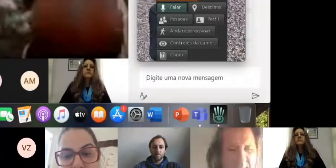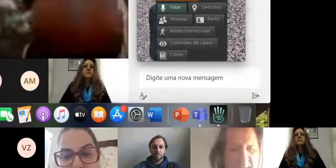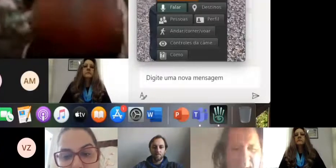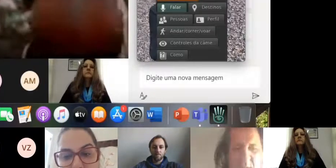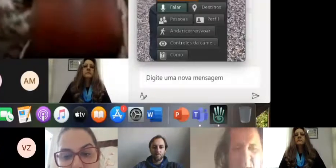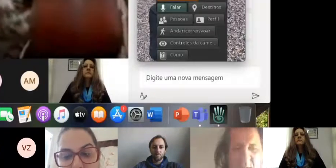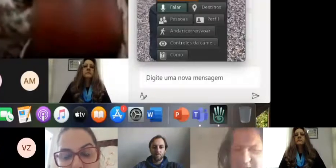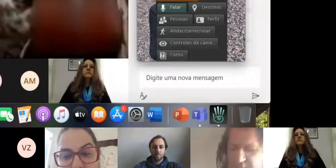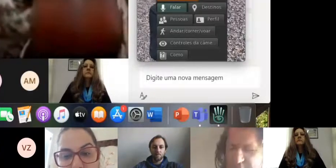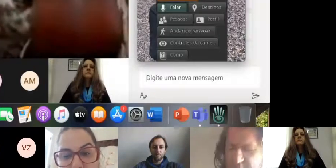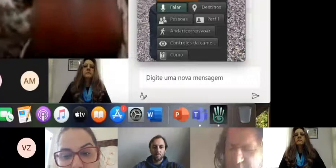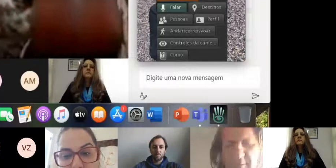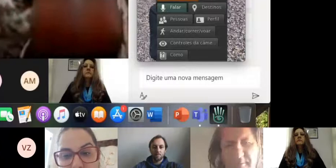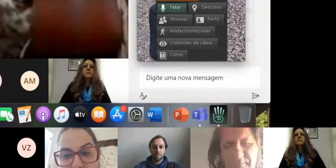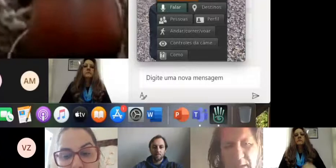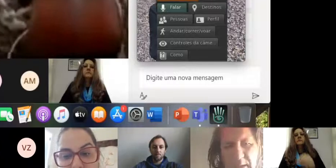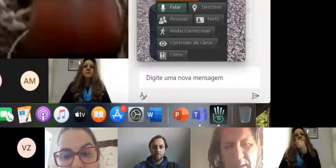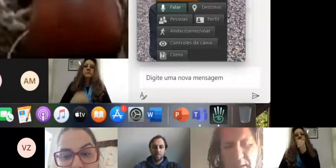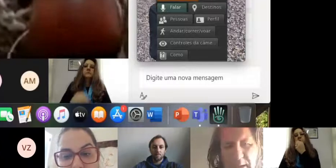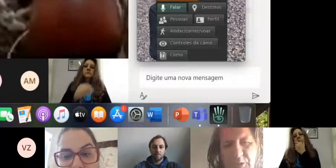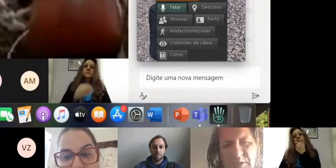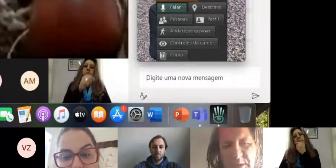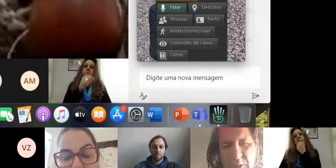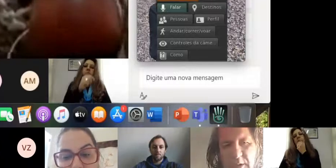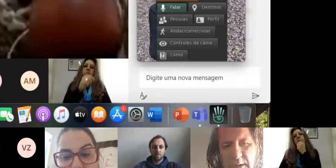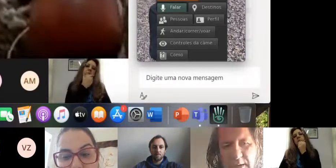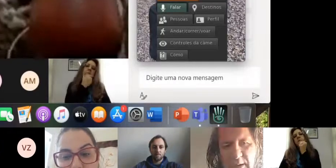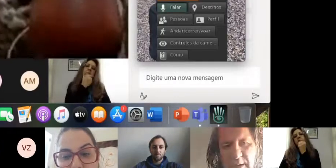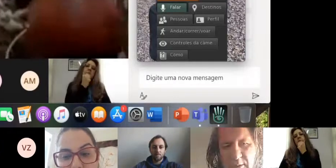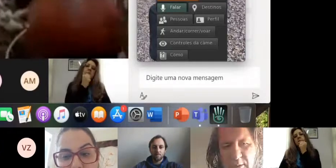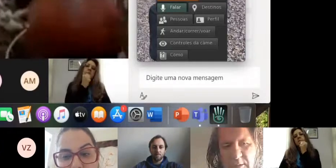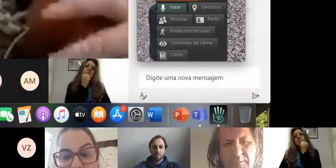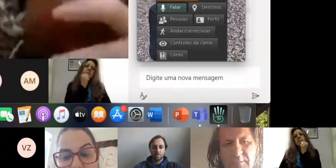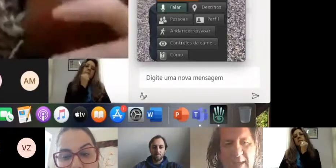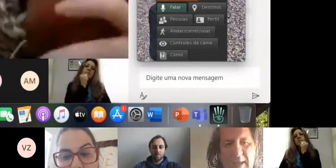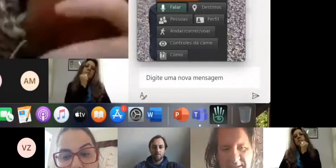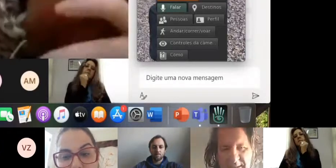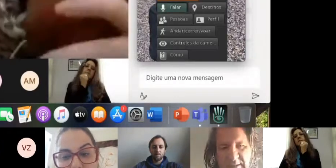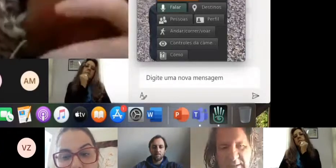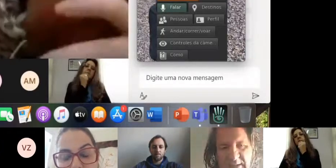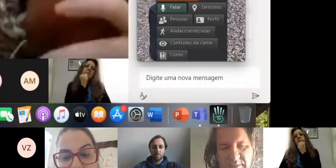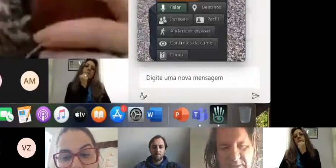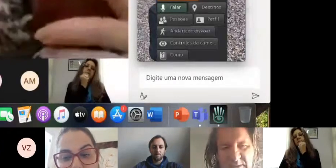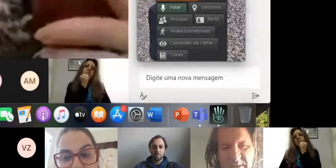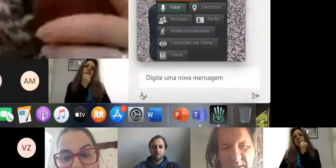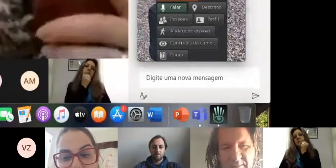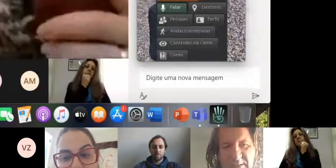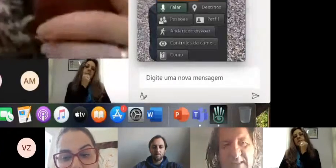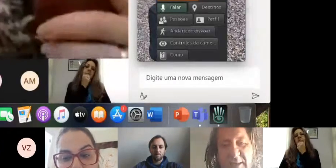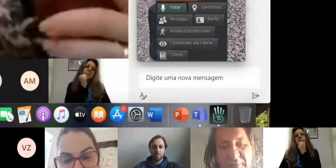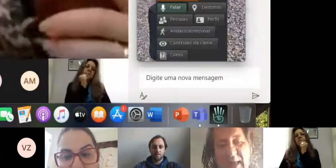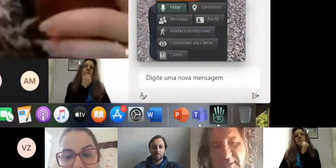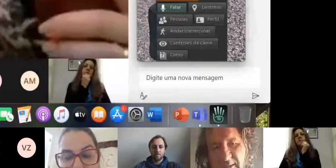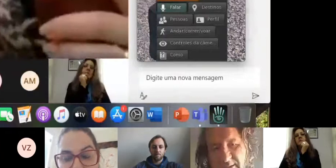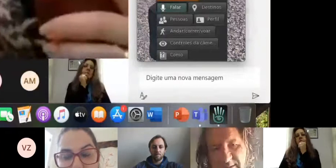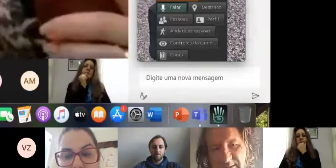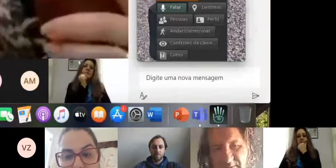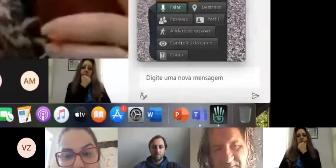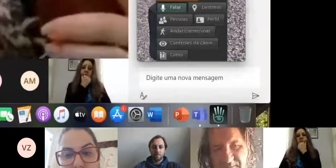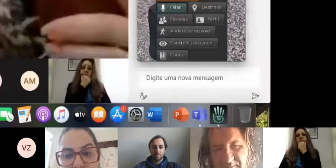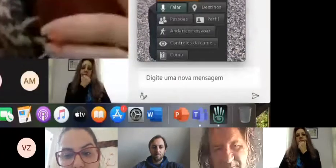cibernética, che Winner non era esterno al circuito che ele criò, di máquinas, entre aspas, ma era